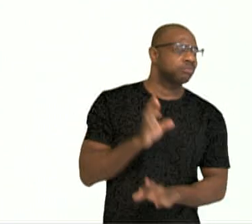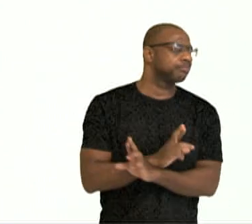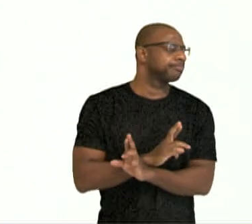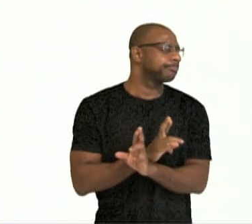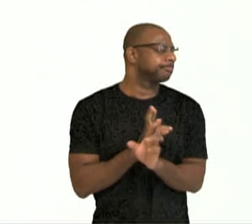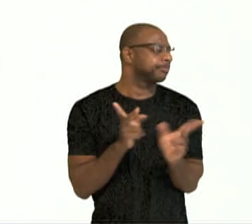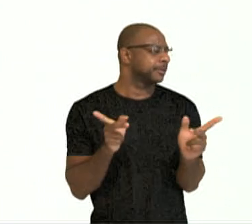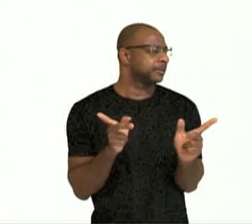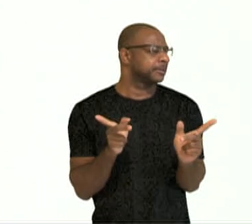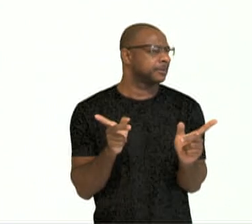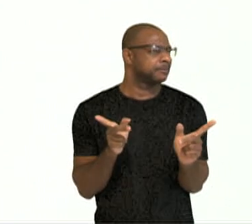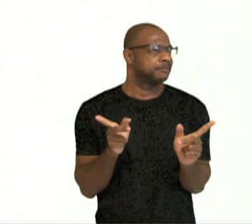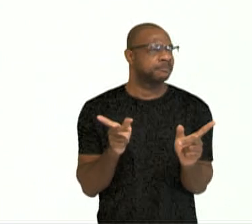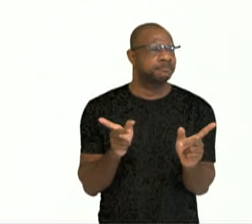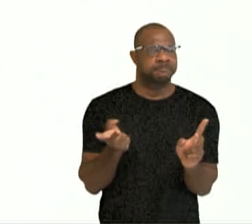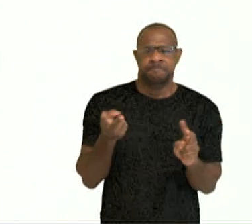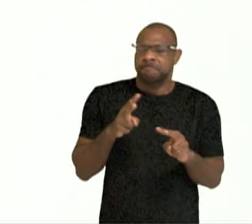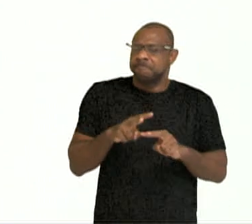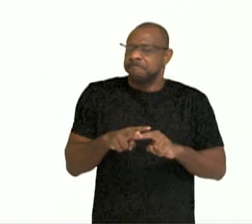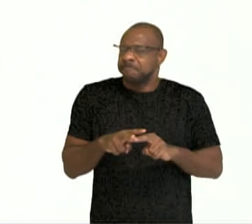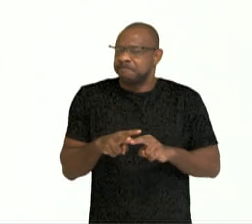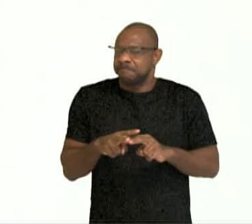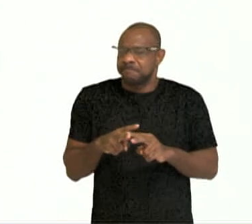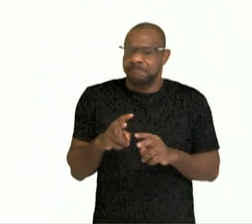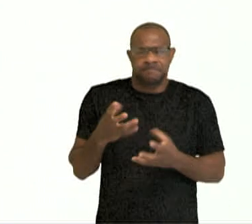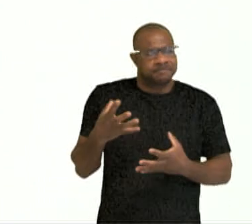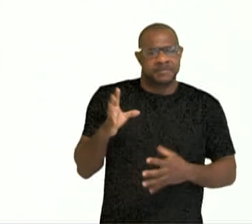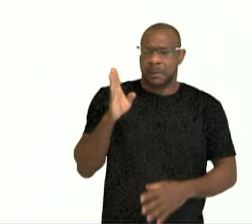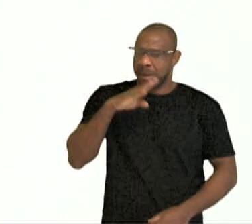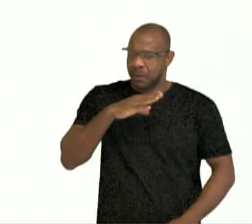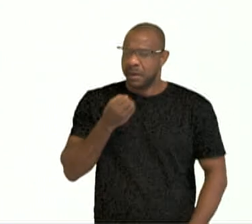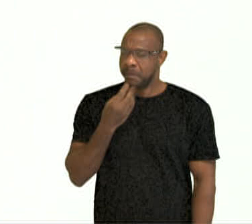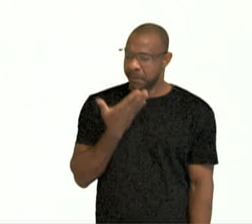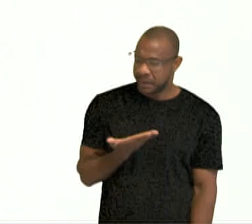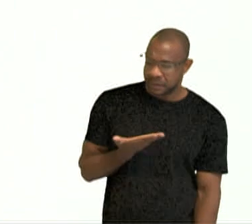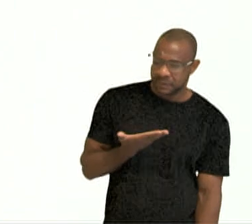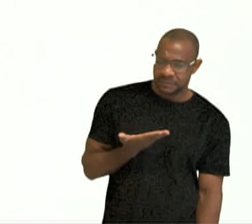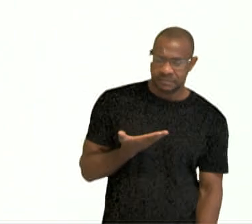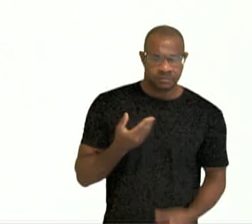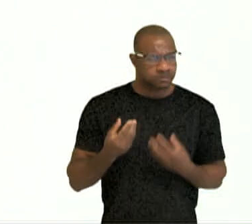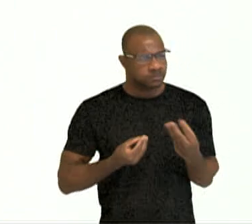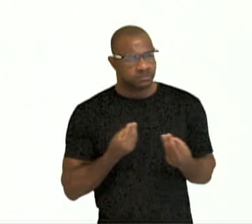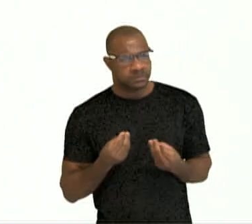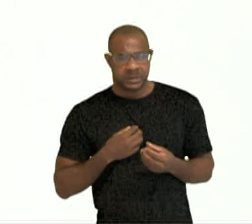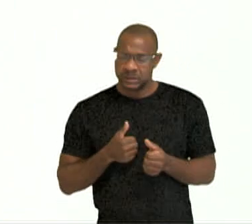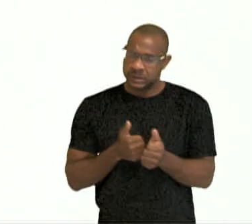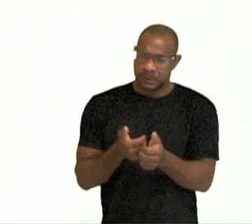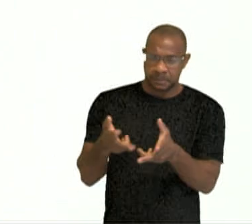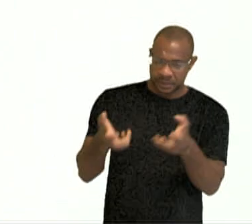indiferente, prender ou desprender, é mal, é bem? Quem disser